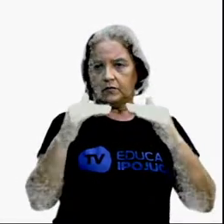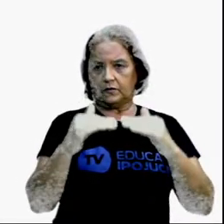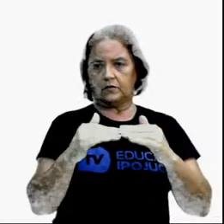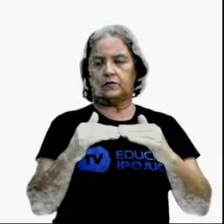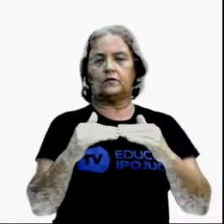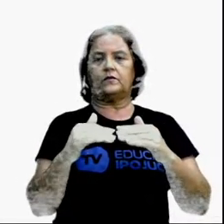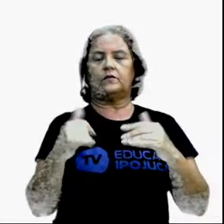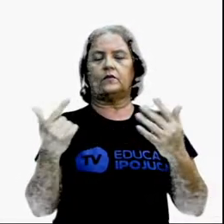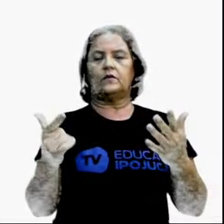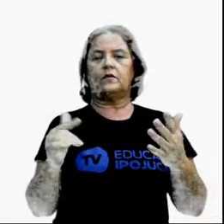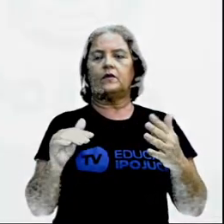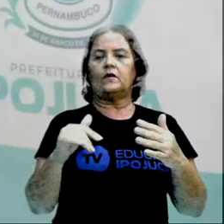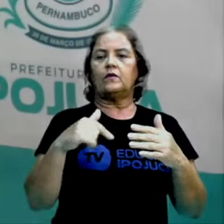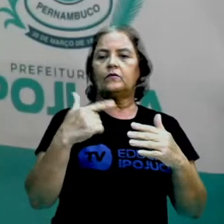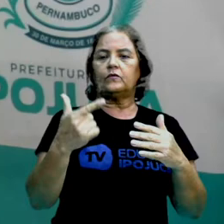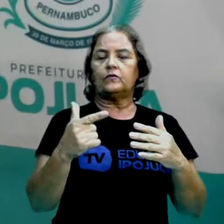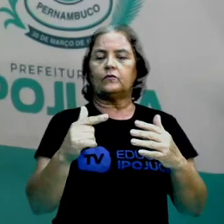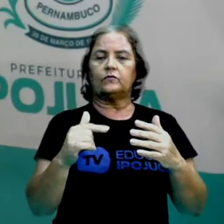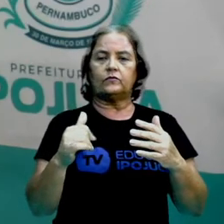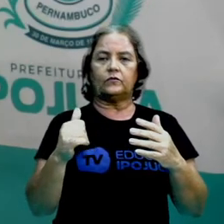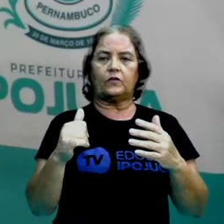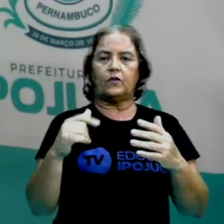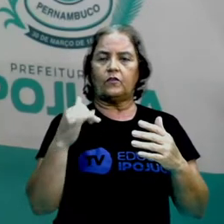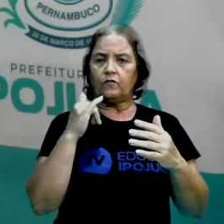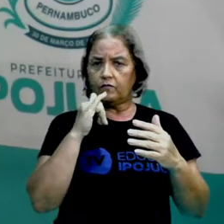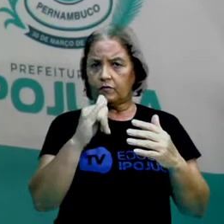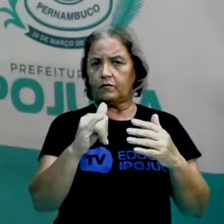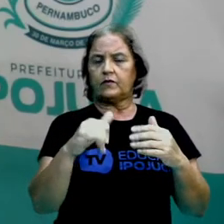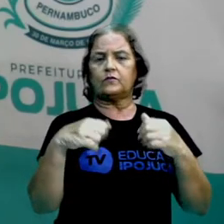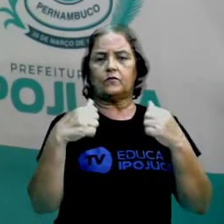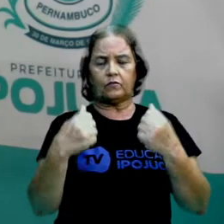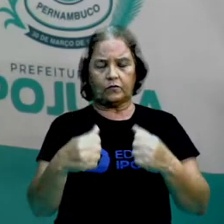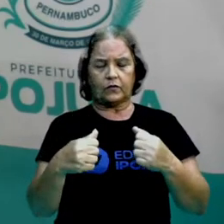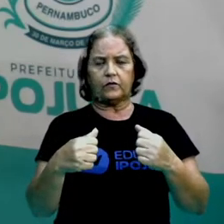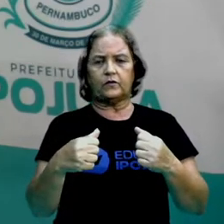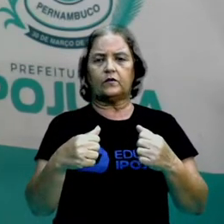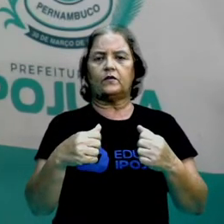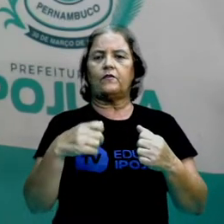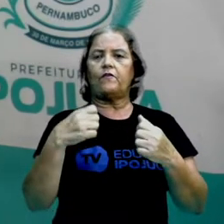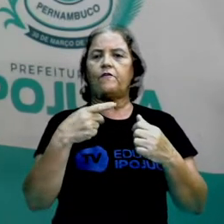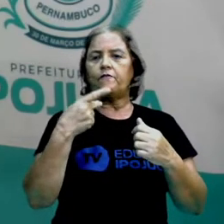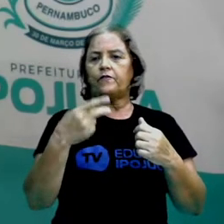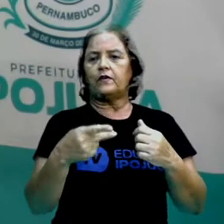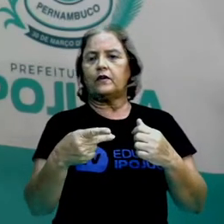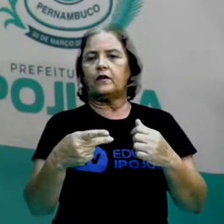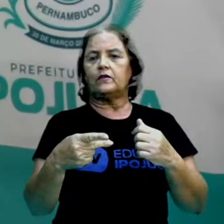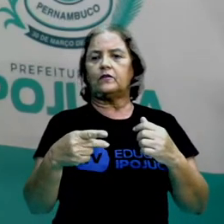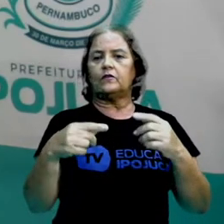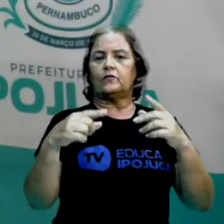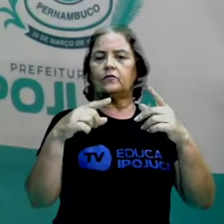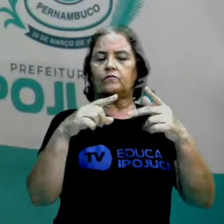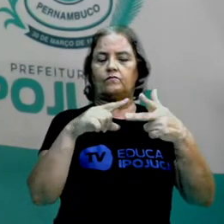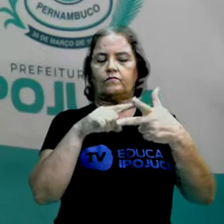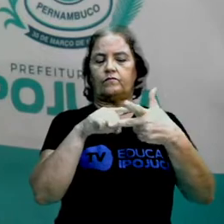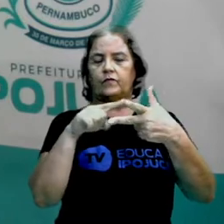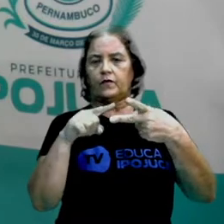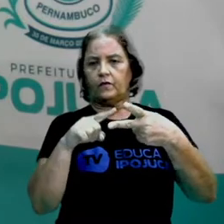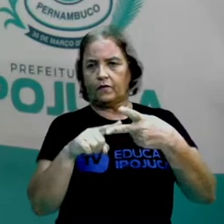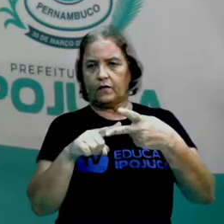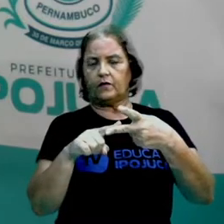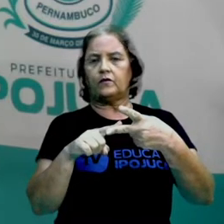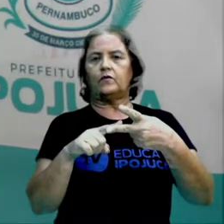com todos esses dados, eu posso dizer sim que esses dois, os ângulos são congruentes, os lados